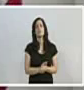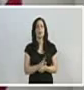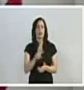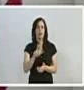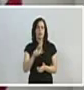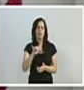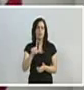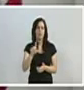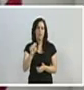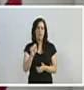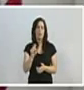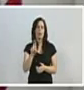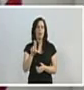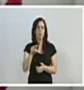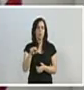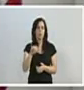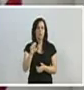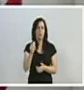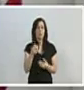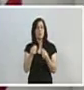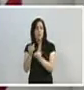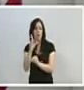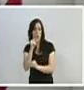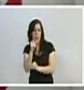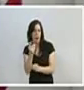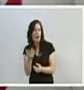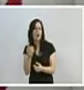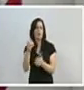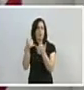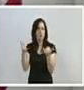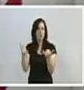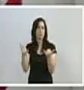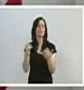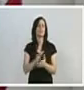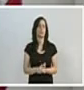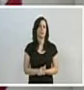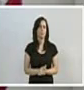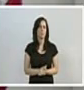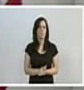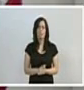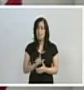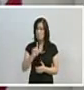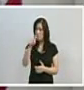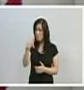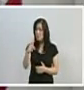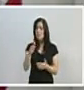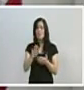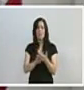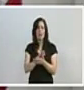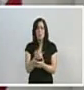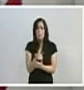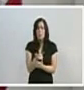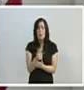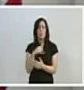água e sem energia? Mas para o além disto, nada. Ou muito pouco para aquilo